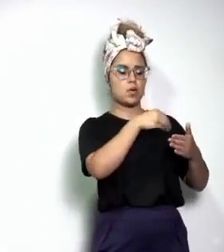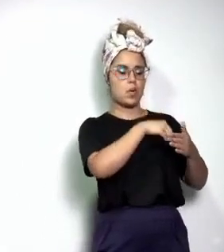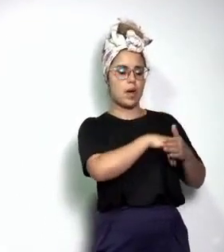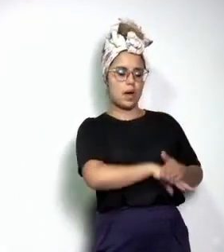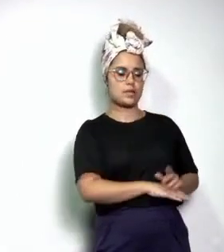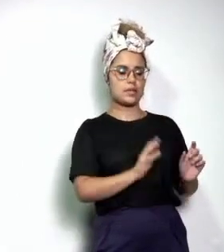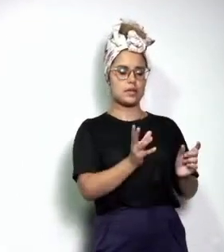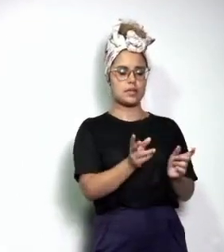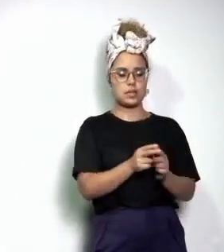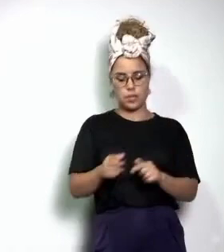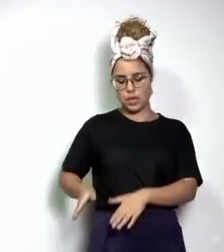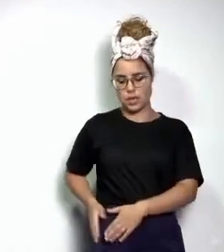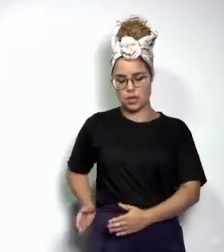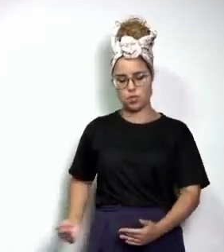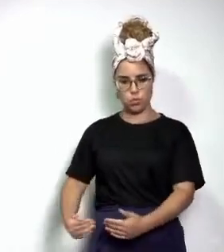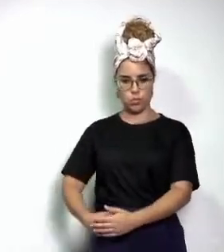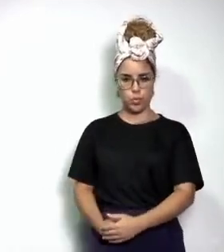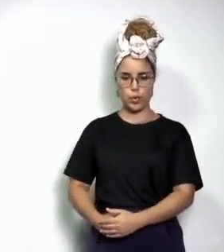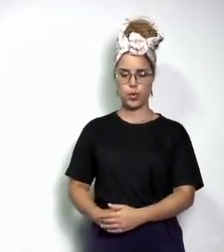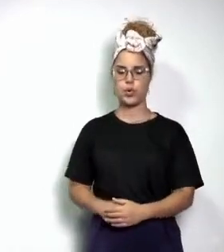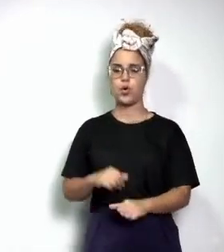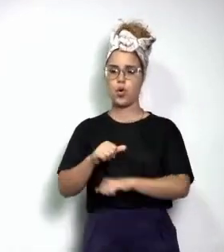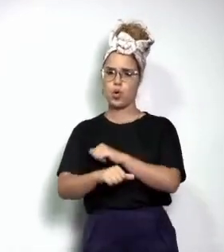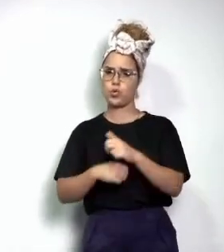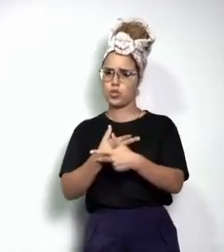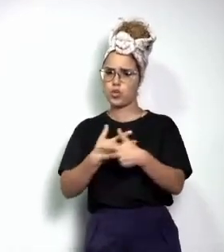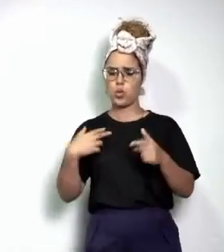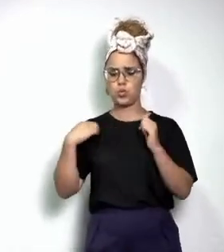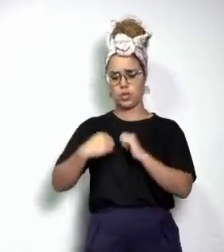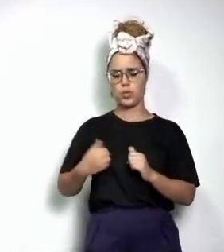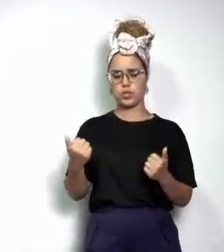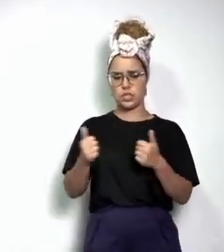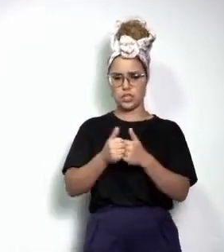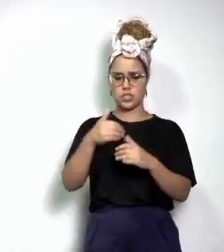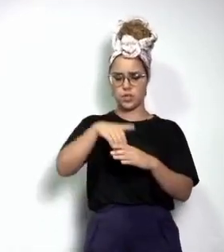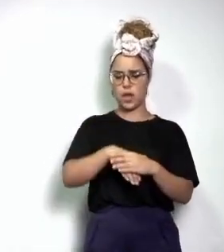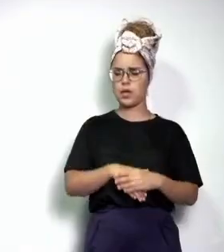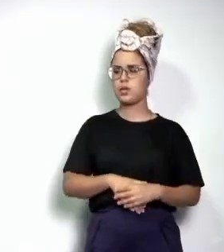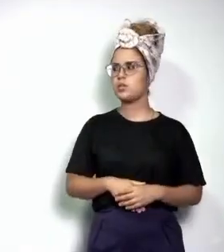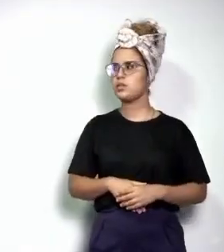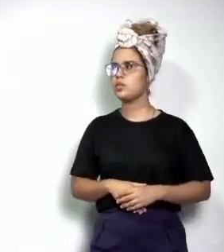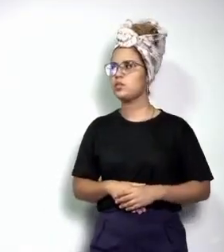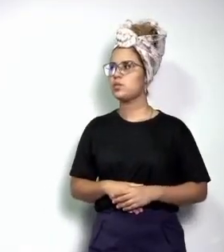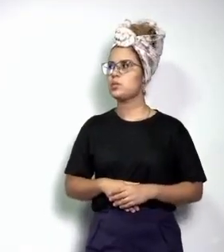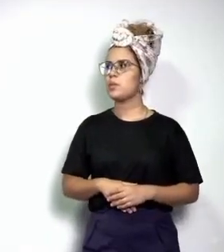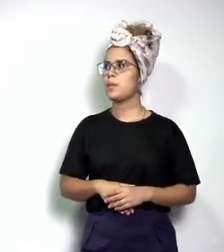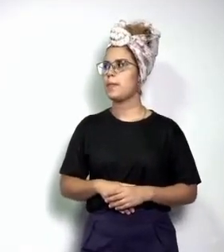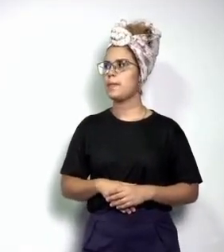também, ou de outra case que tiver ali por perto.